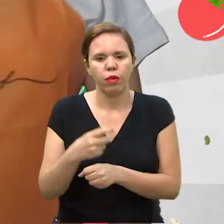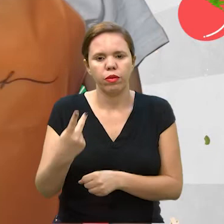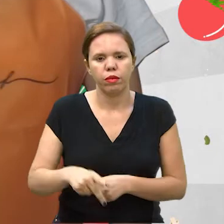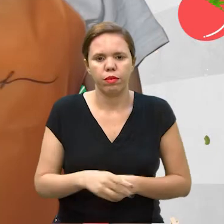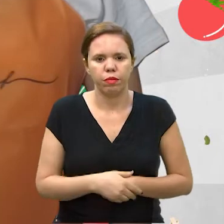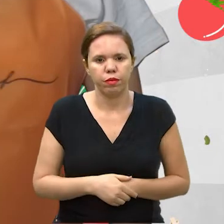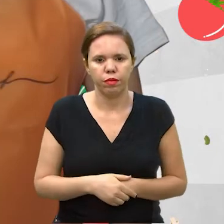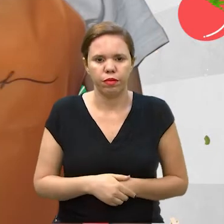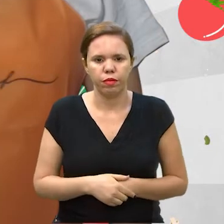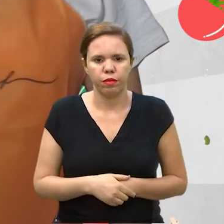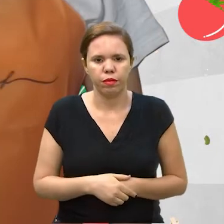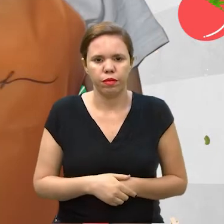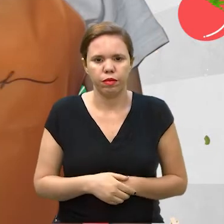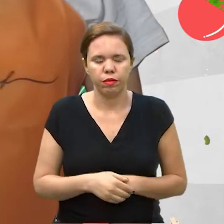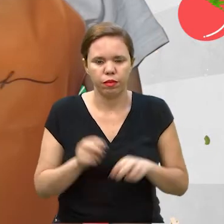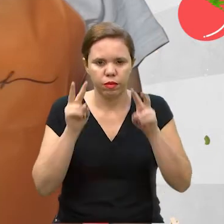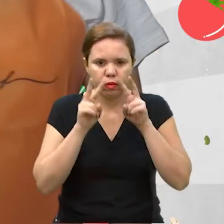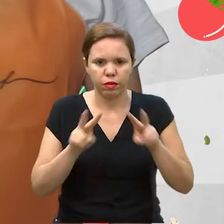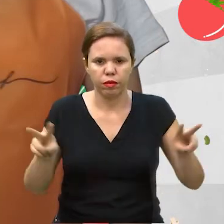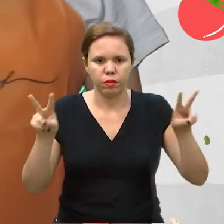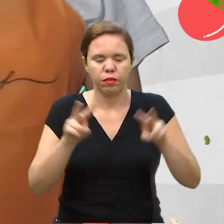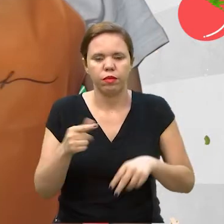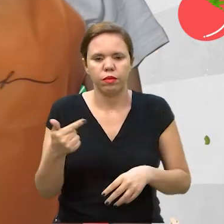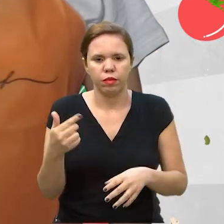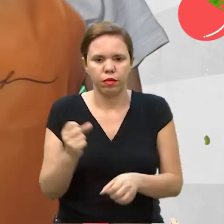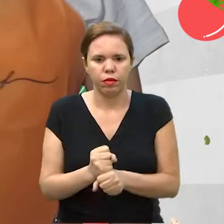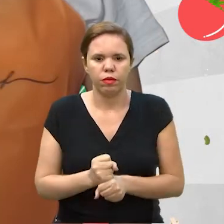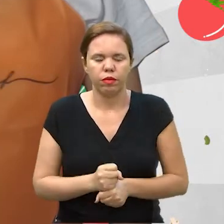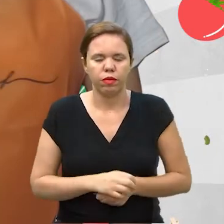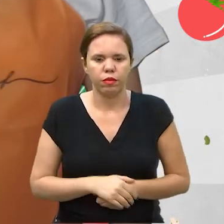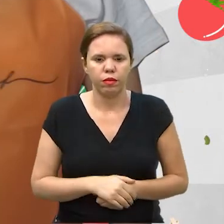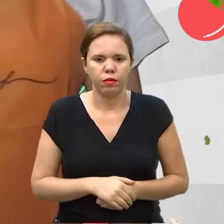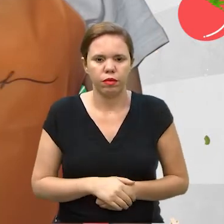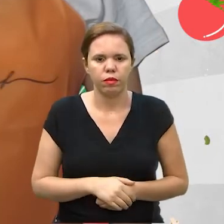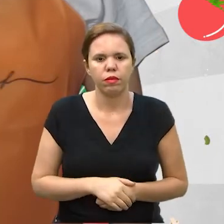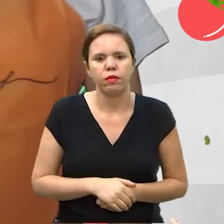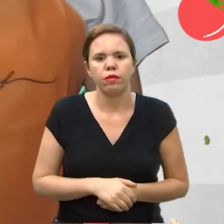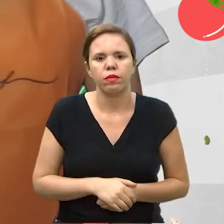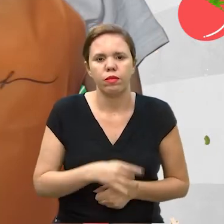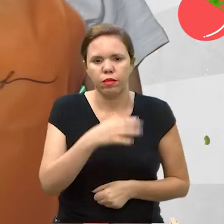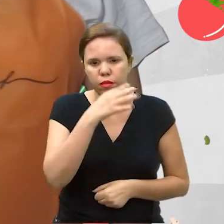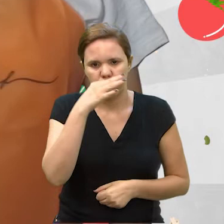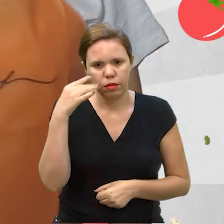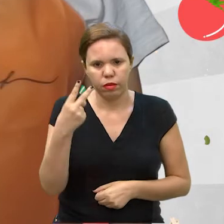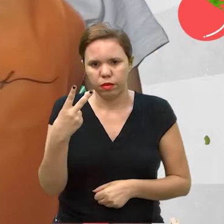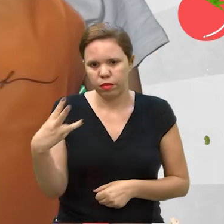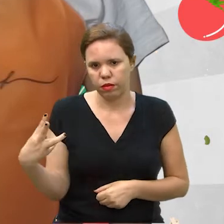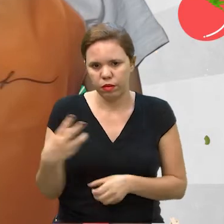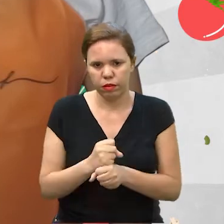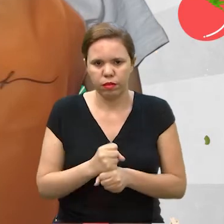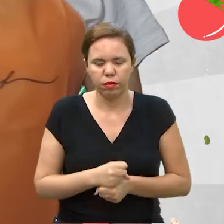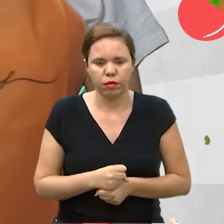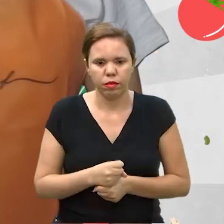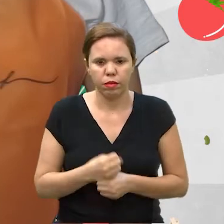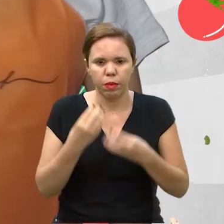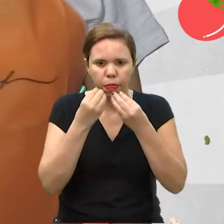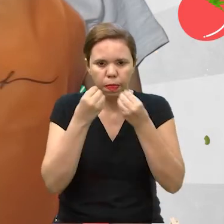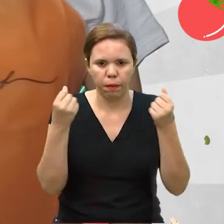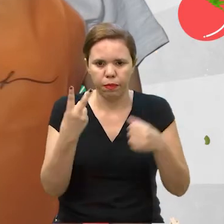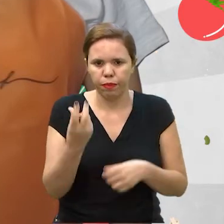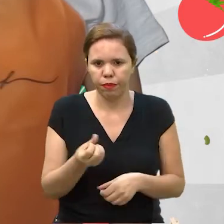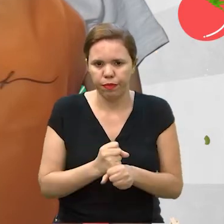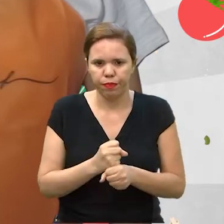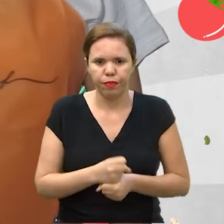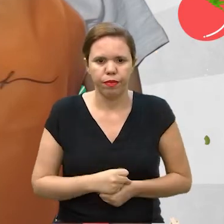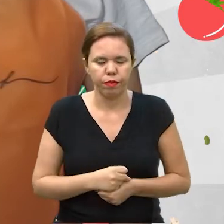dela. No critério aparência, a receita dela levou 22 pontos. Em aroma, 23. No sabor,